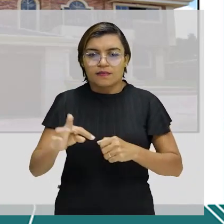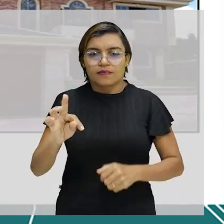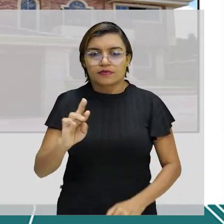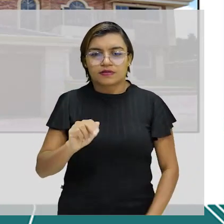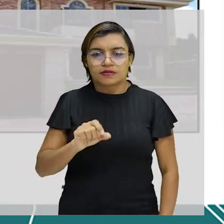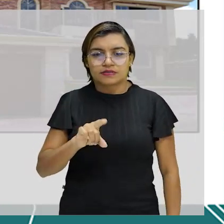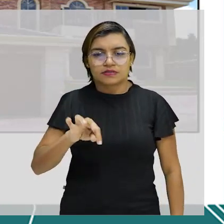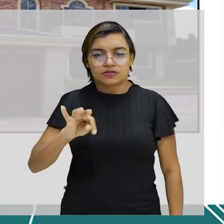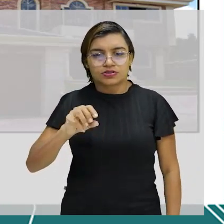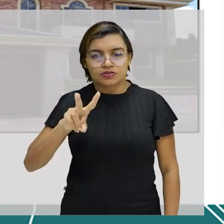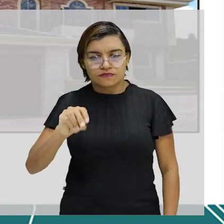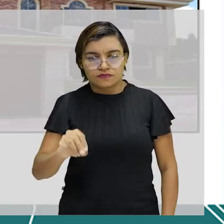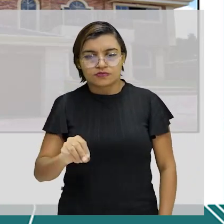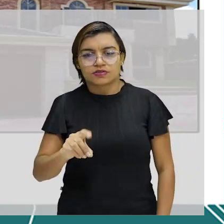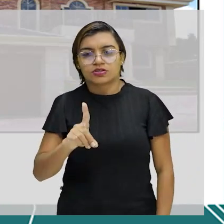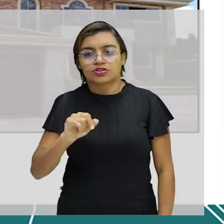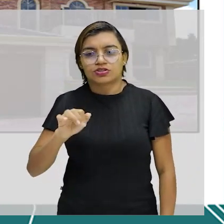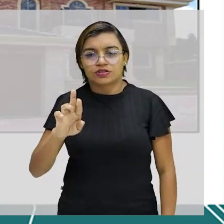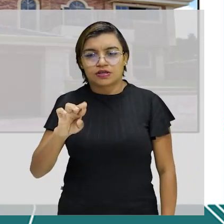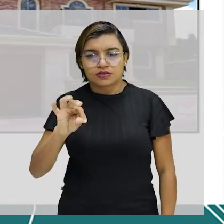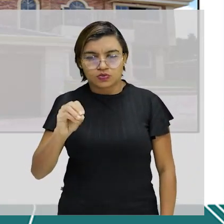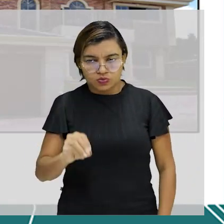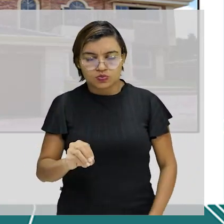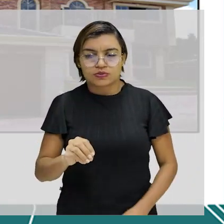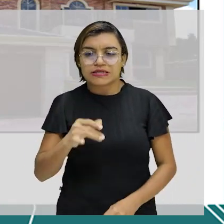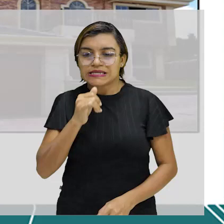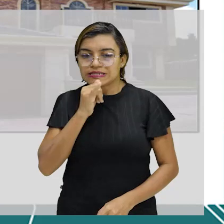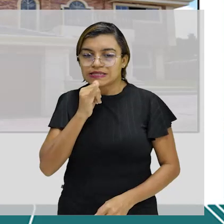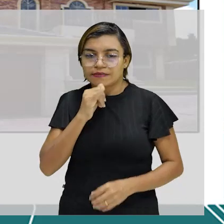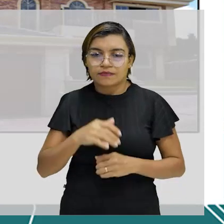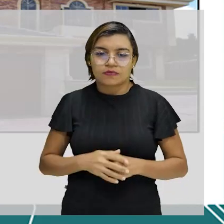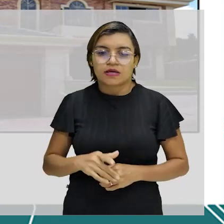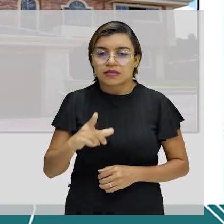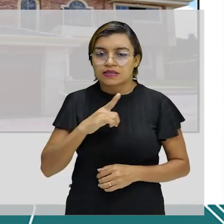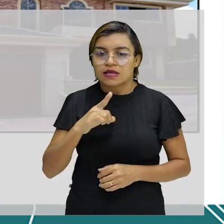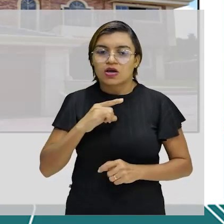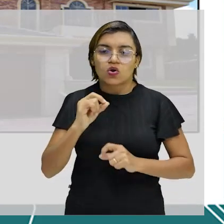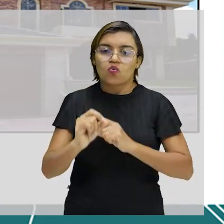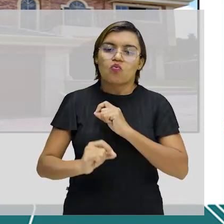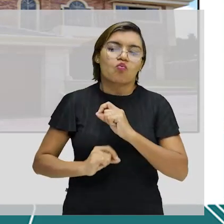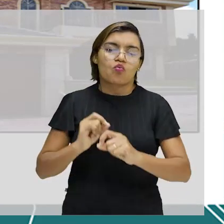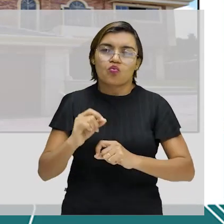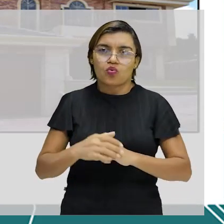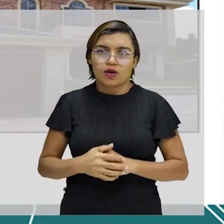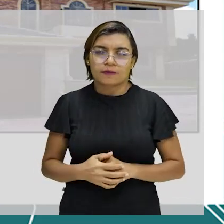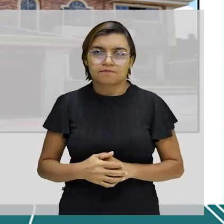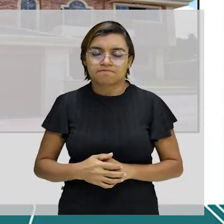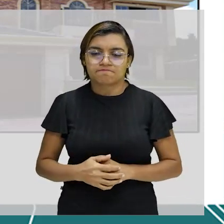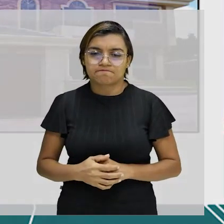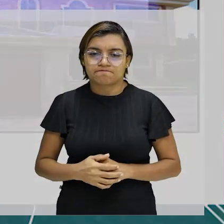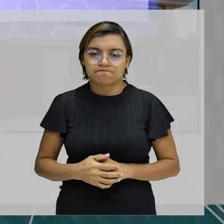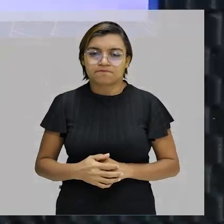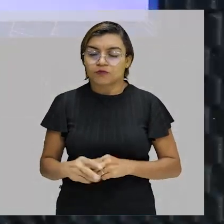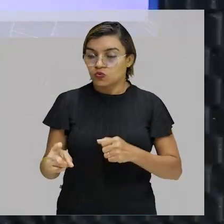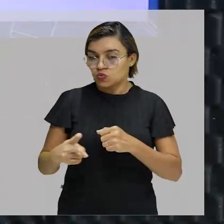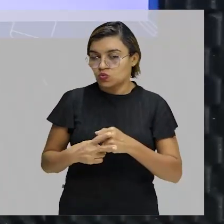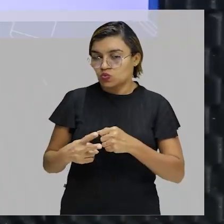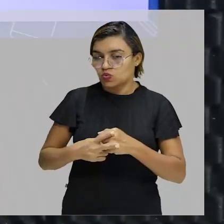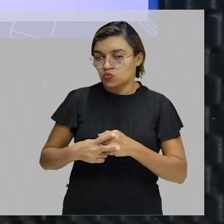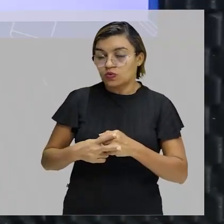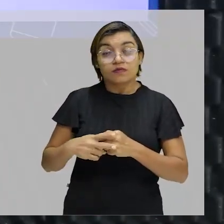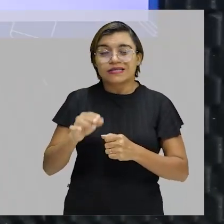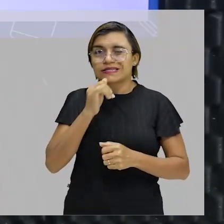forem apassivados. O que é isso? Quando eles tiver uma partícula apassivadora, ou seja, quando o sujeito não